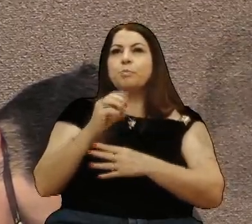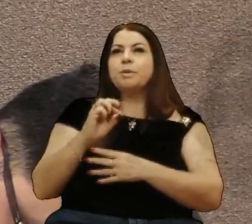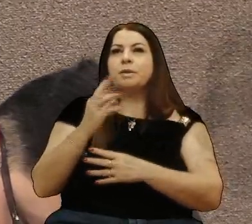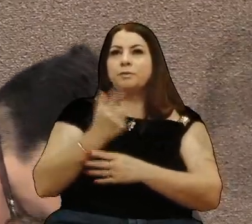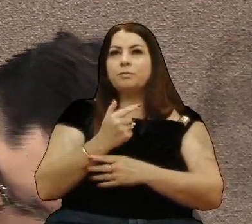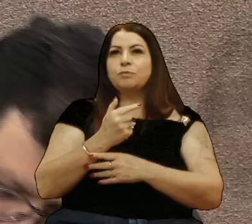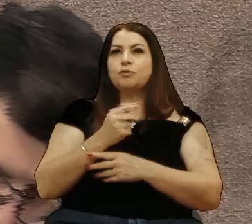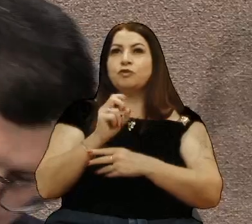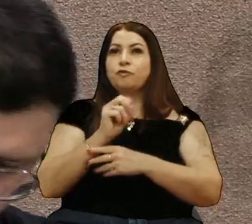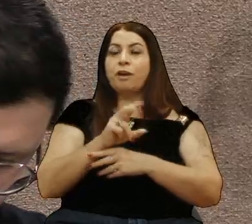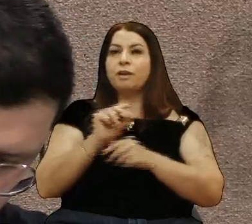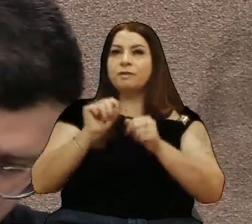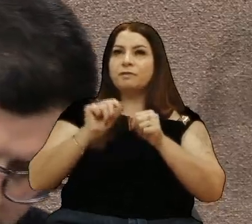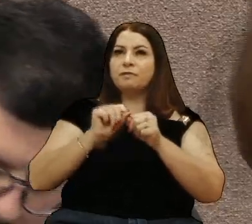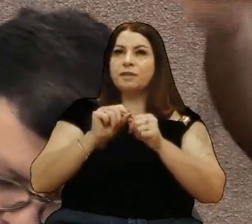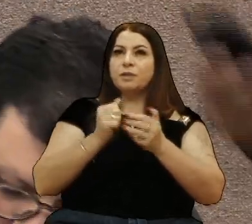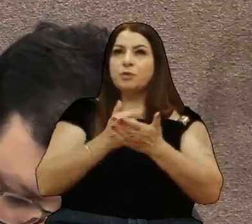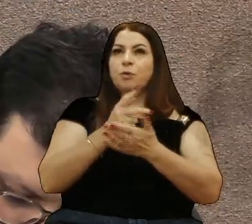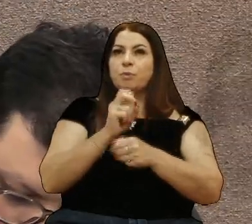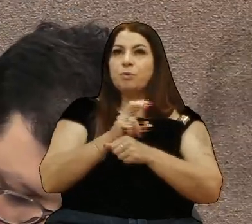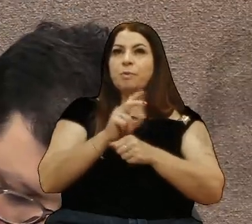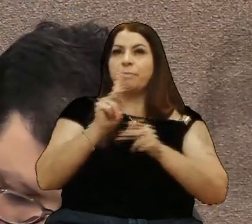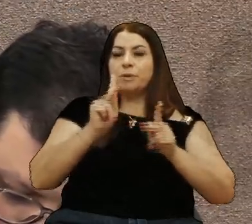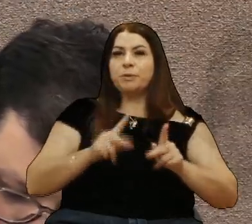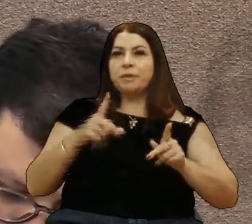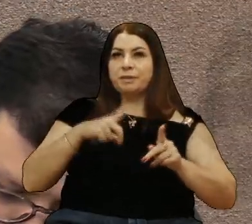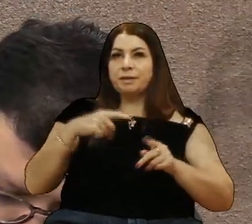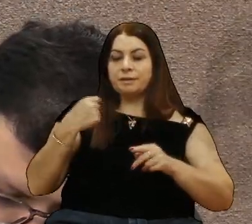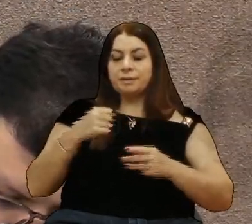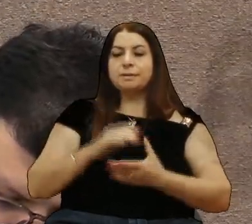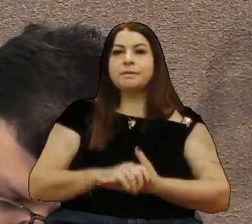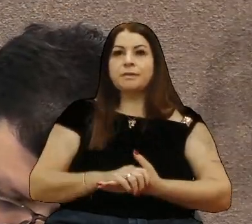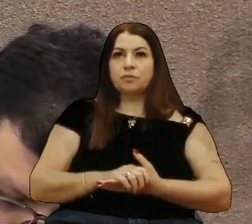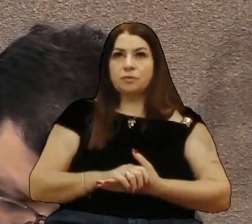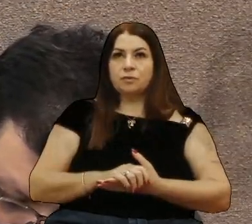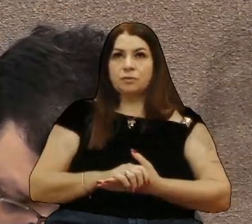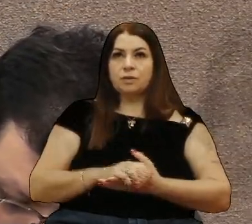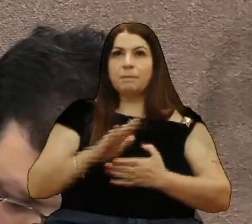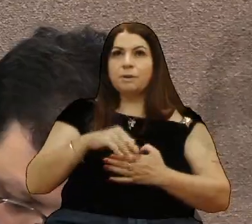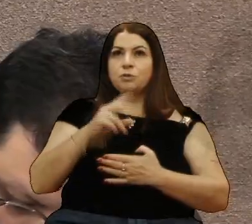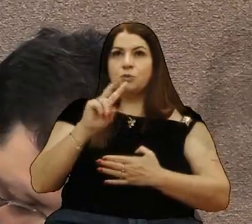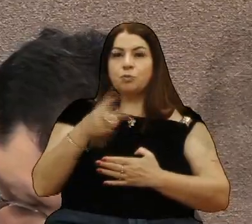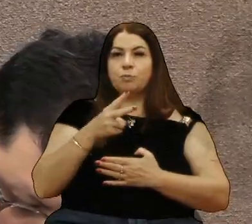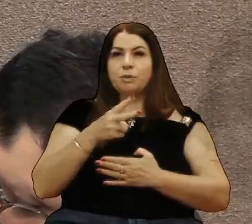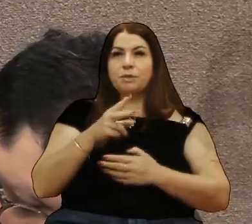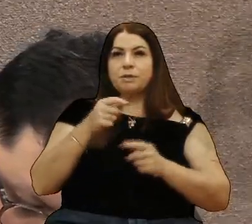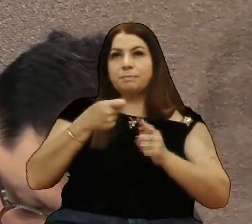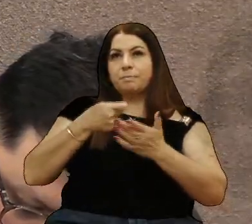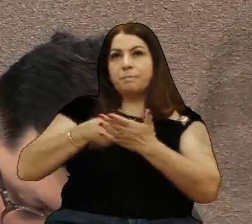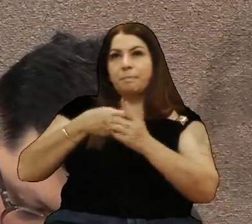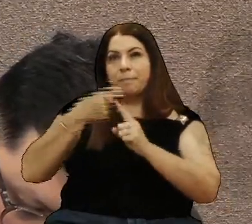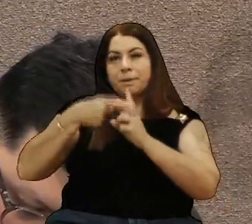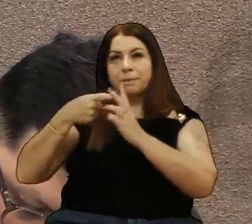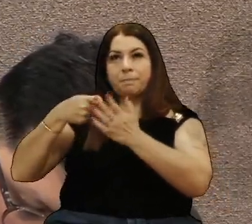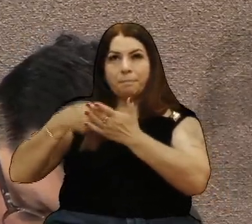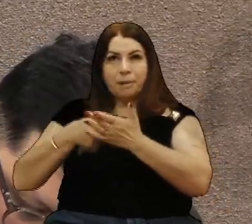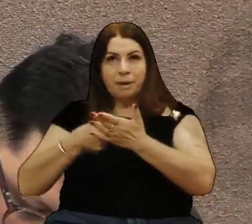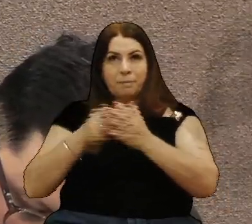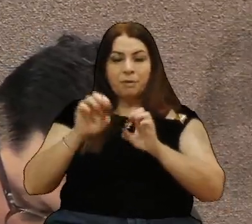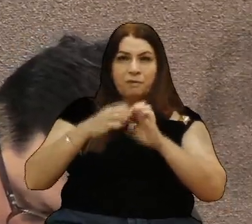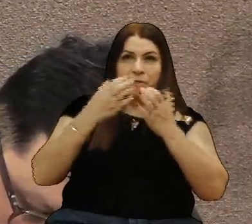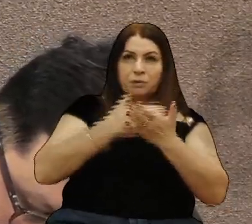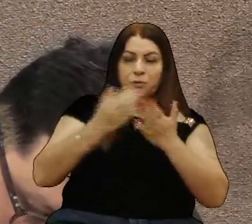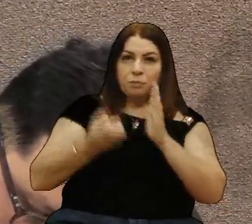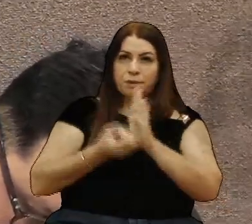milhão de vagas aplicadas na compra de vagas para as pessoas que têm necessidade. Mais de 2.000 mensalidades pagas pelo evento desde a sua